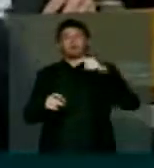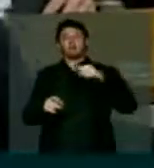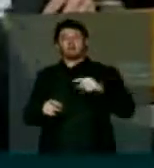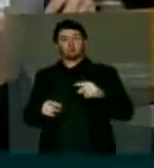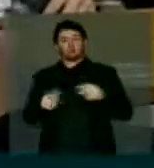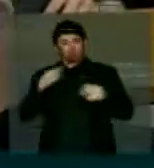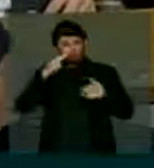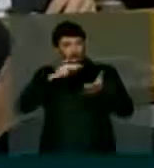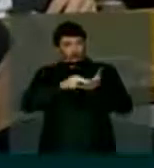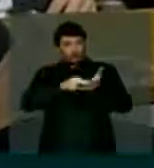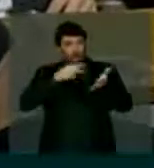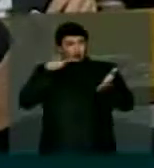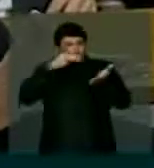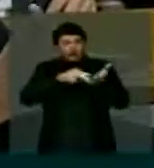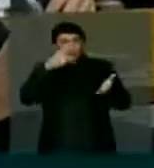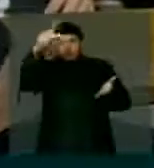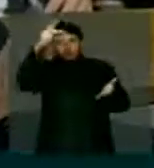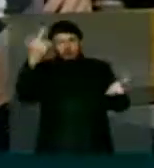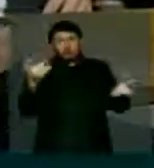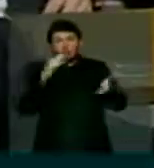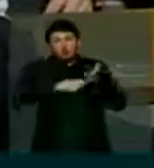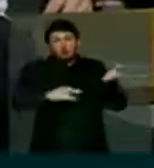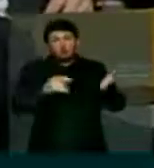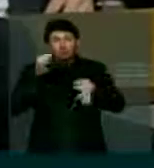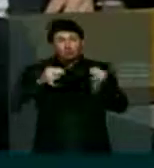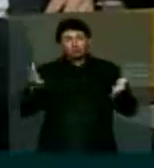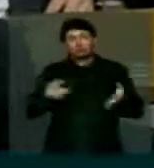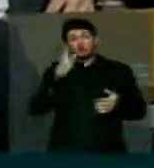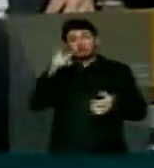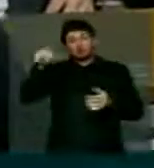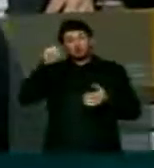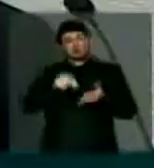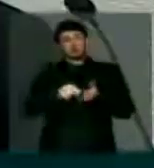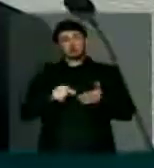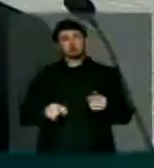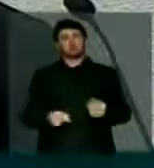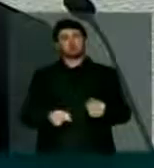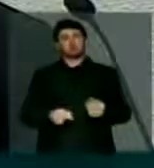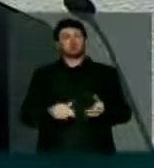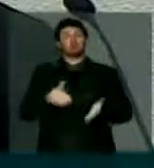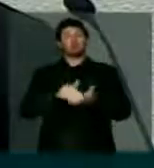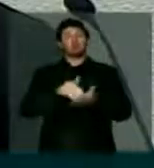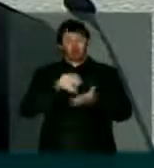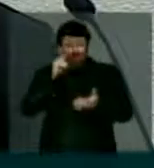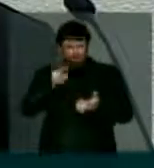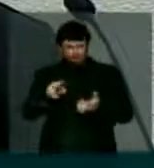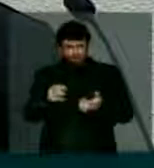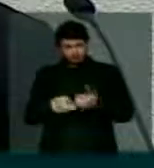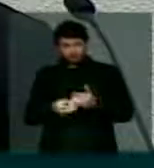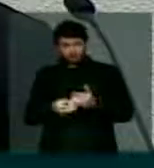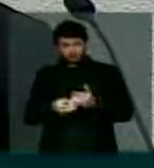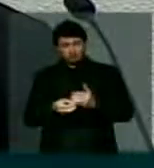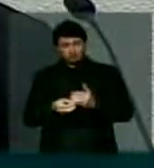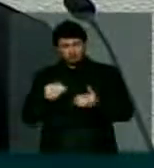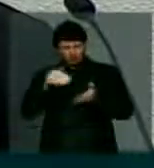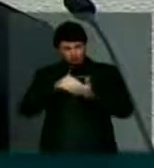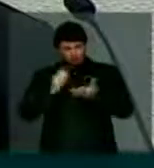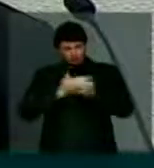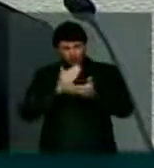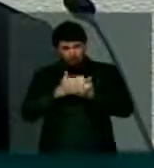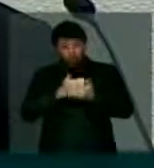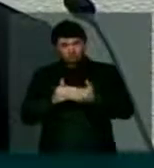eu vi o seu parecer, eu estou dizendo que eu vi. O seu parecer jurídico indicando essa história. O senhor viu o final do parecer, lá da última